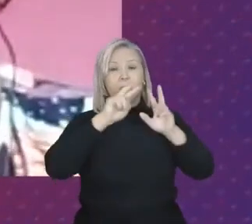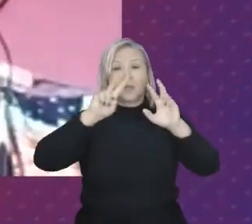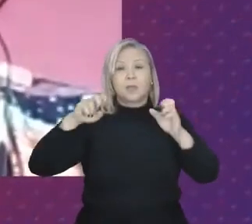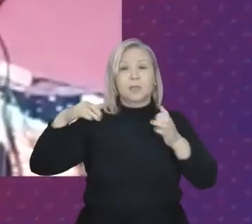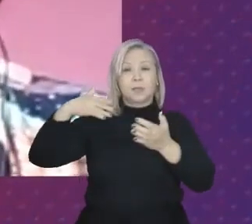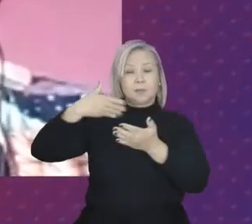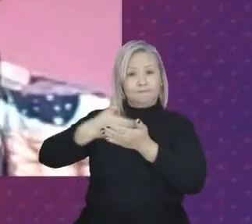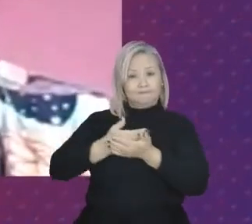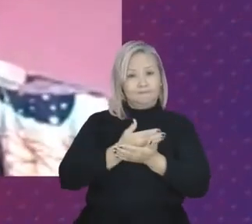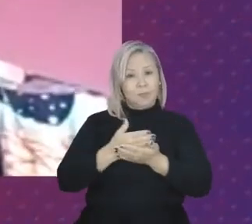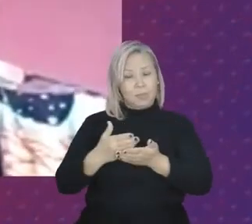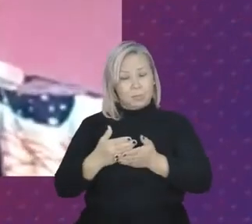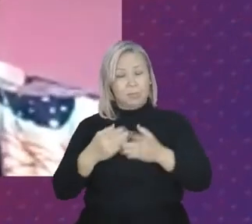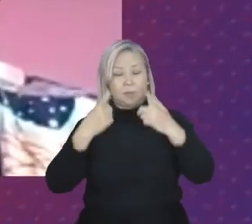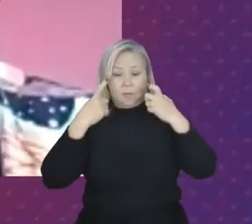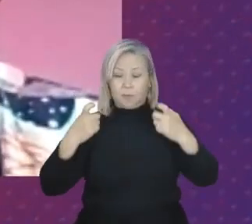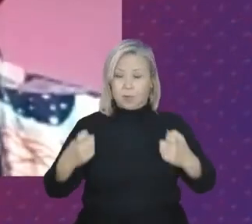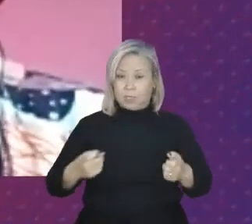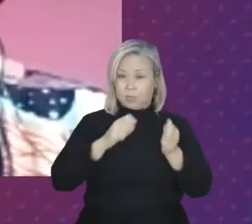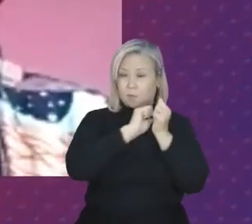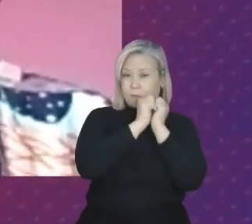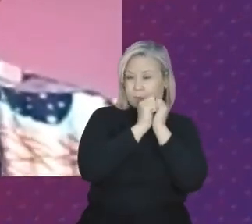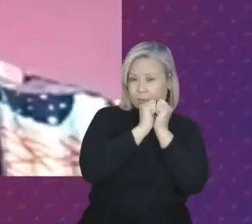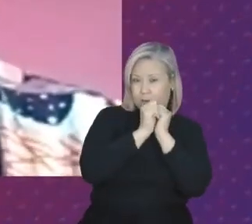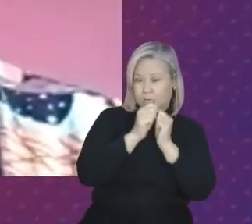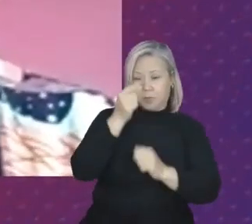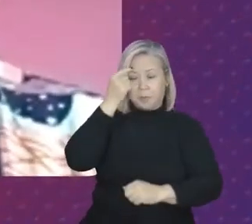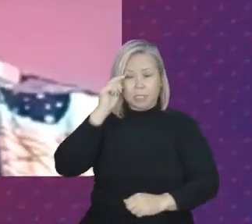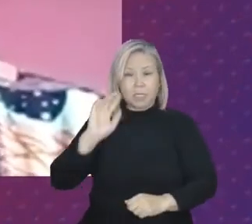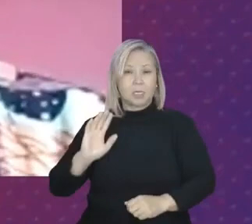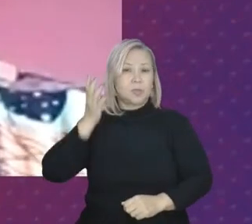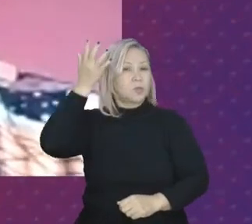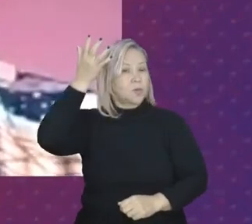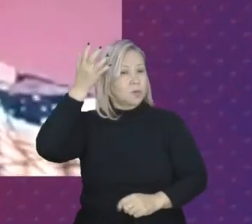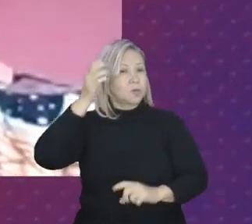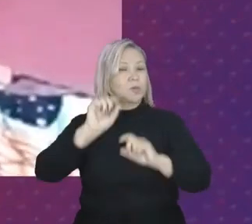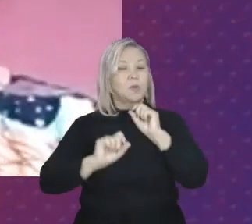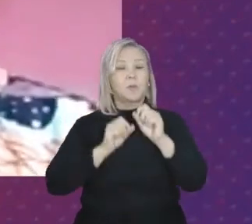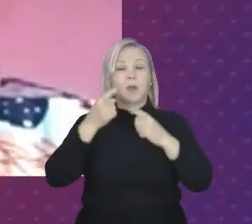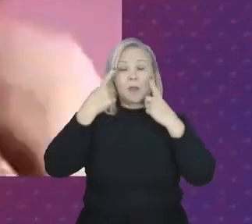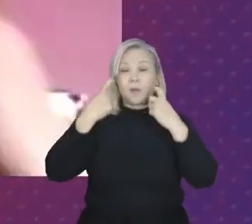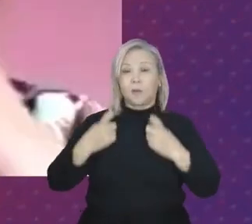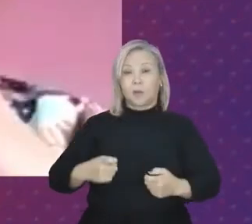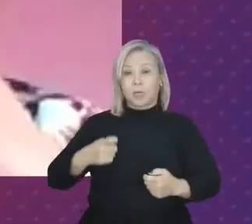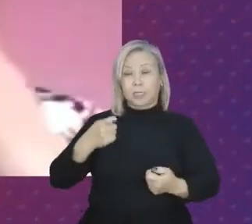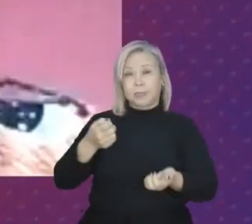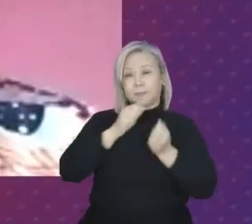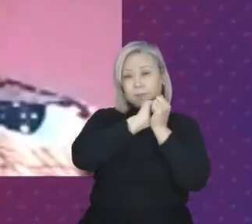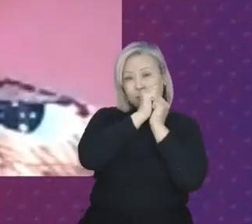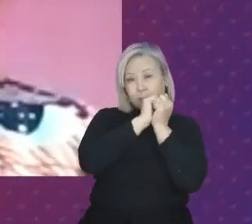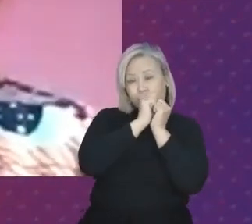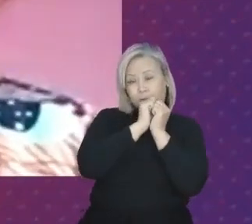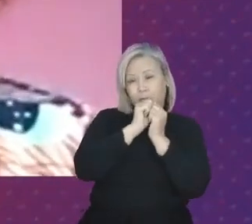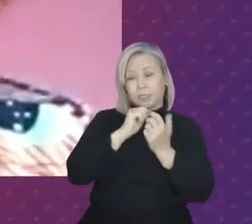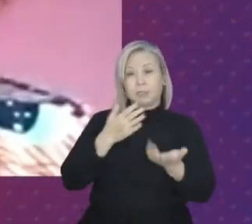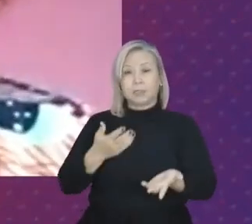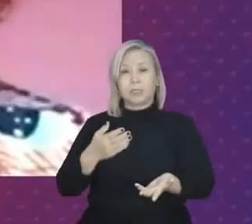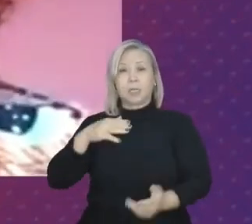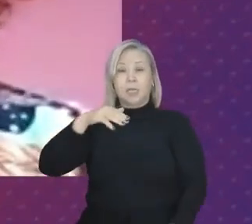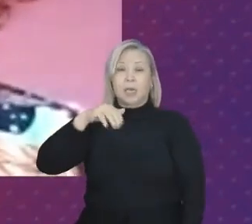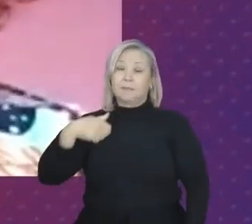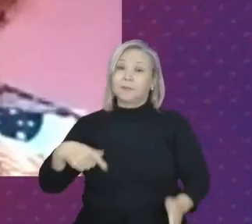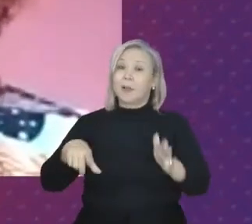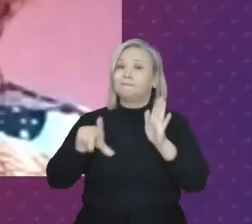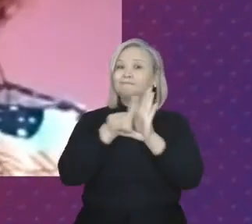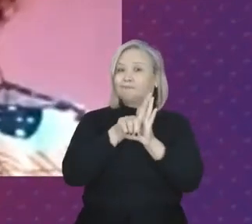questão da violência doméstica e vão pensar aí soluções, né, para a violência doméstica, do qual a Lei Maria da Penha